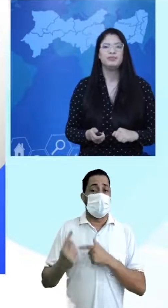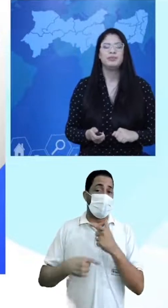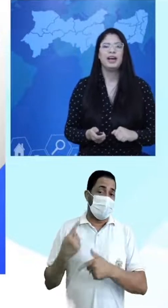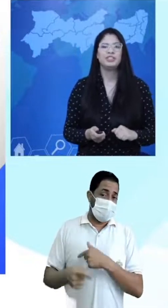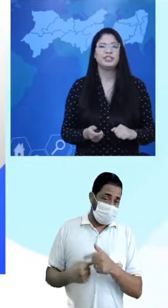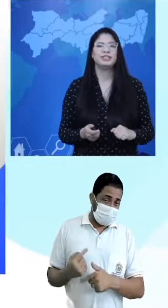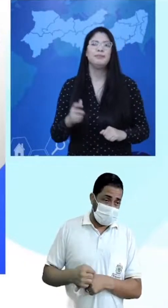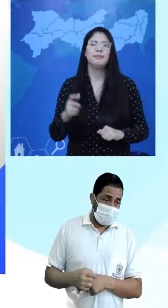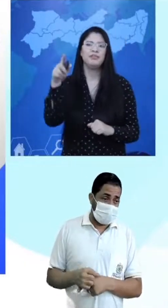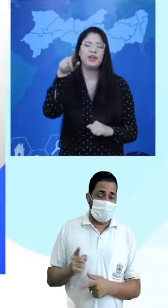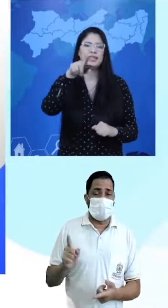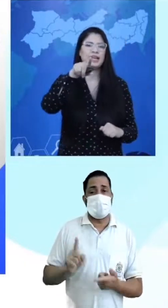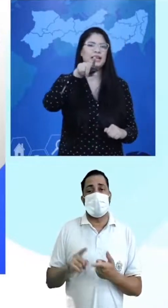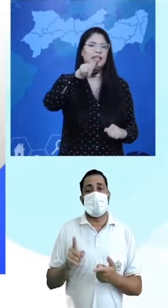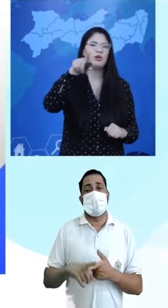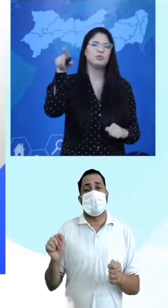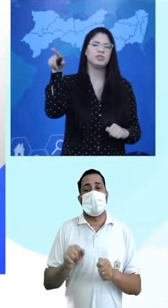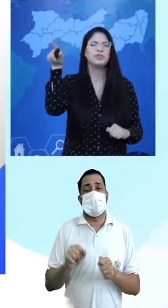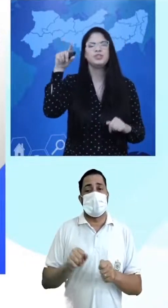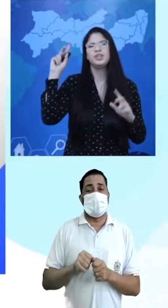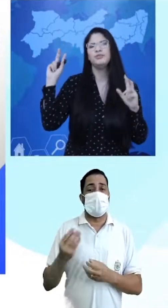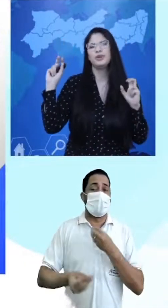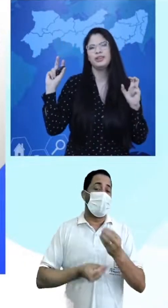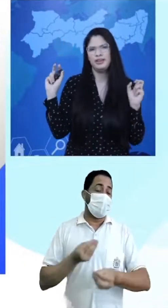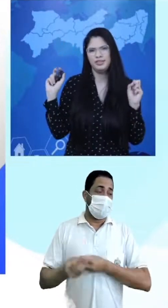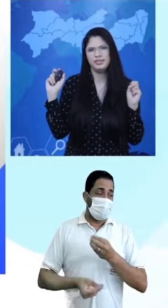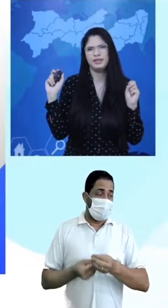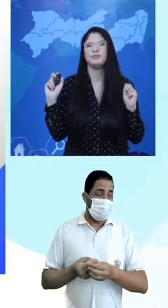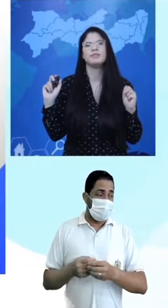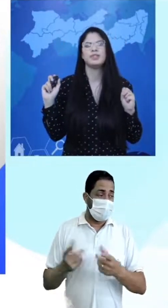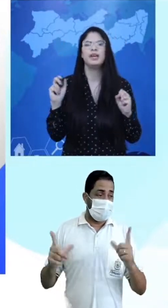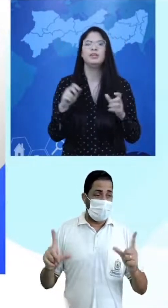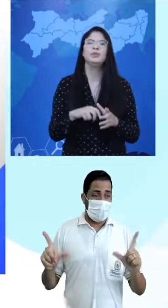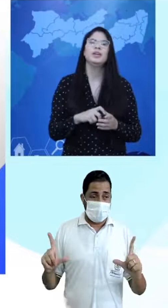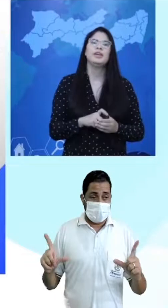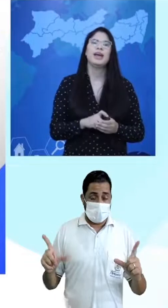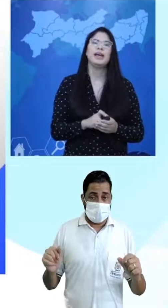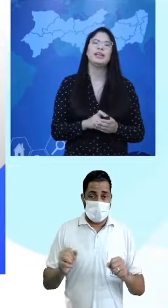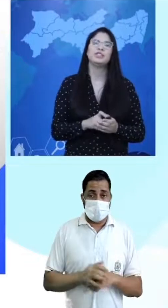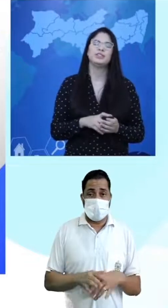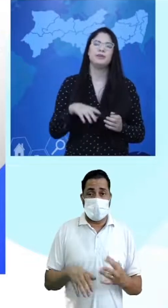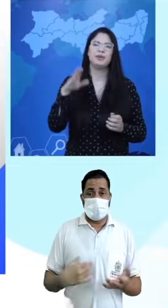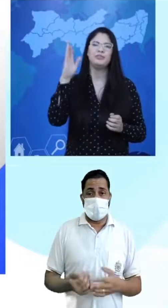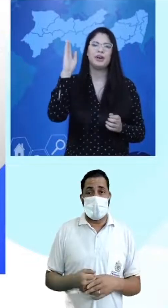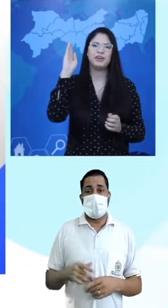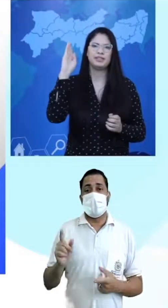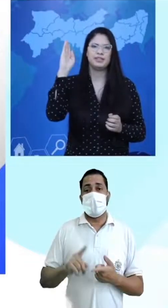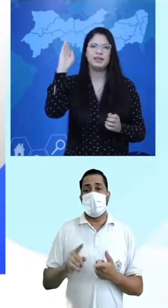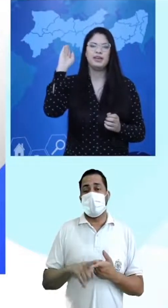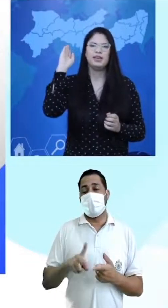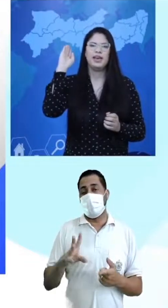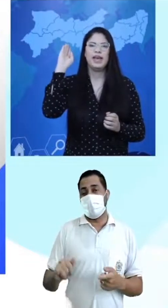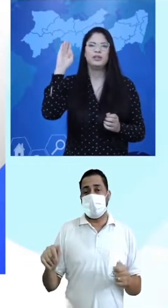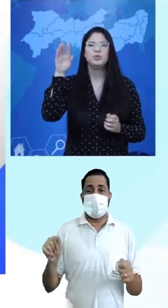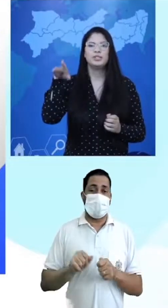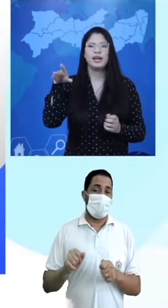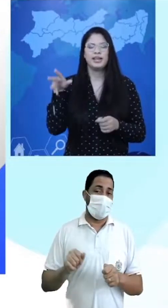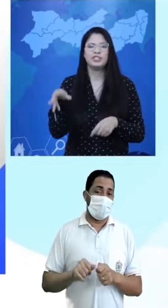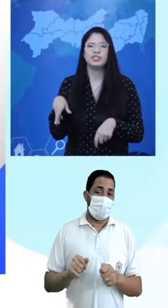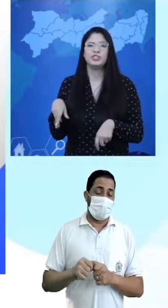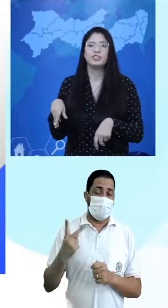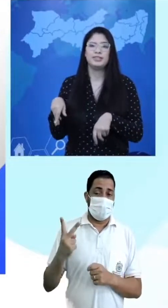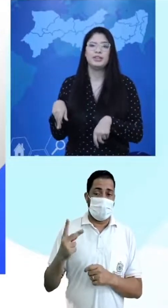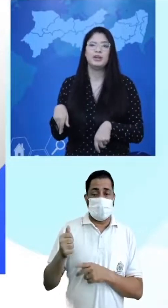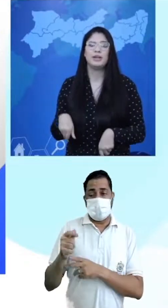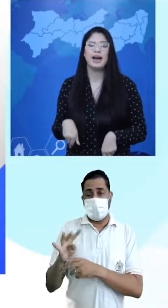disso, a gente também fez ali como se fosse uma televisão, certo? E aí a gente também vai fazer 2